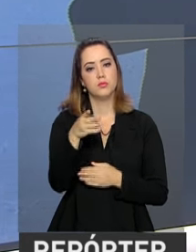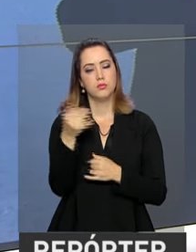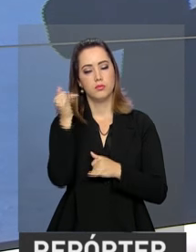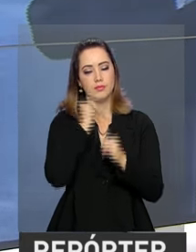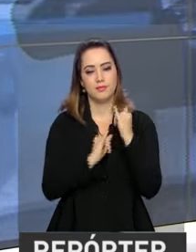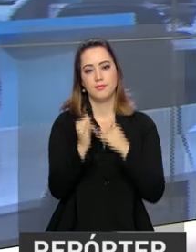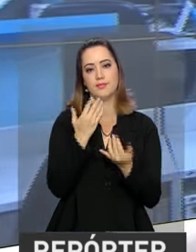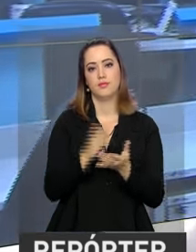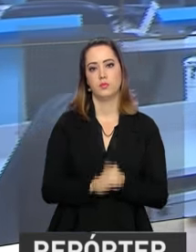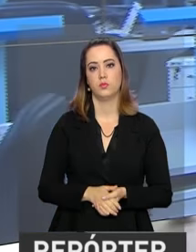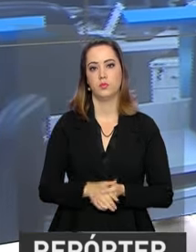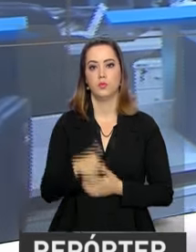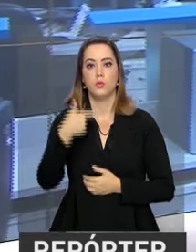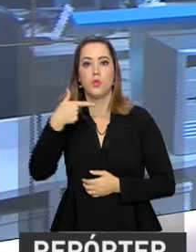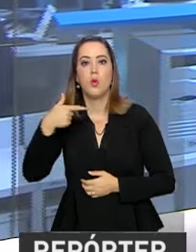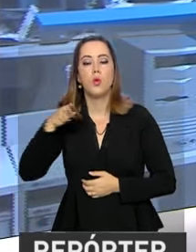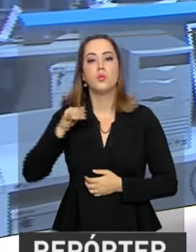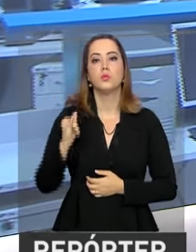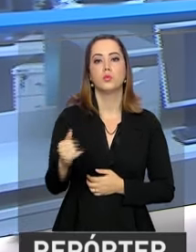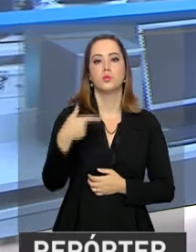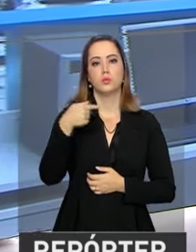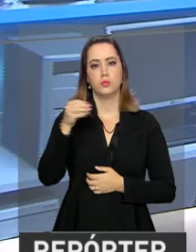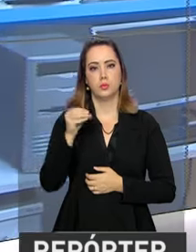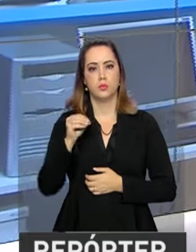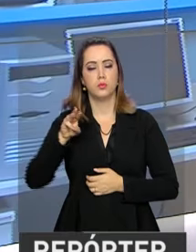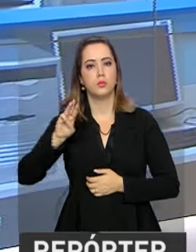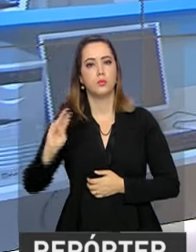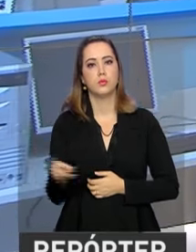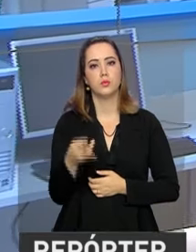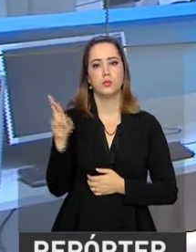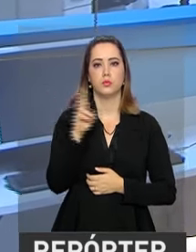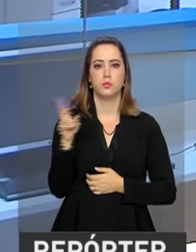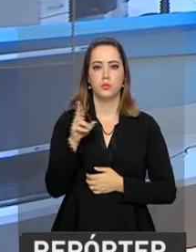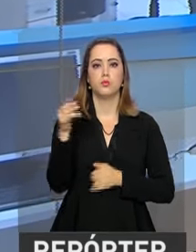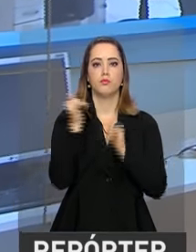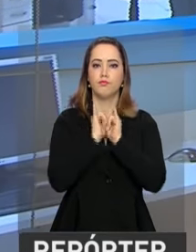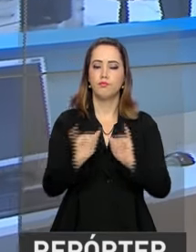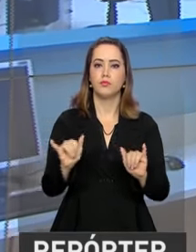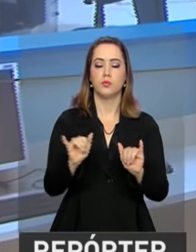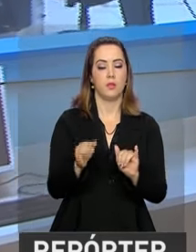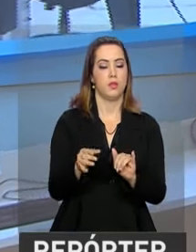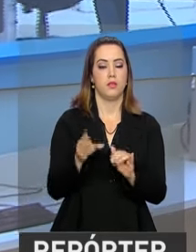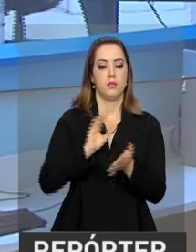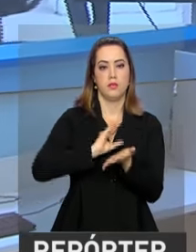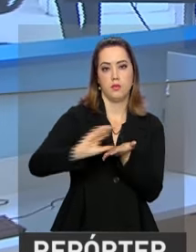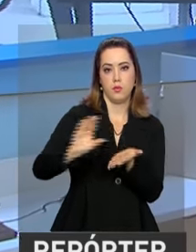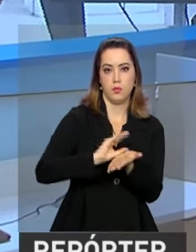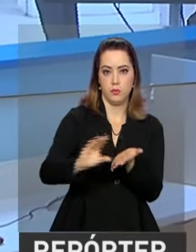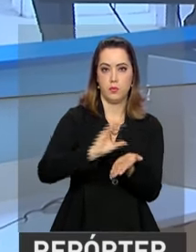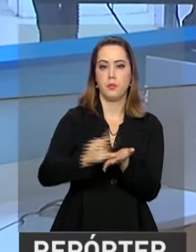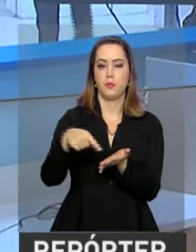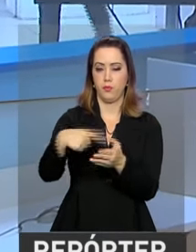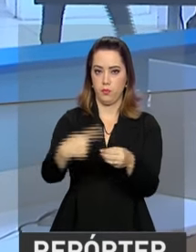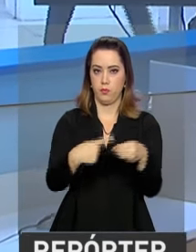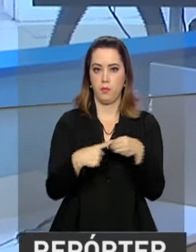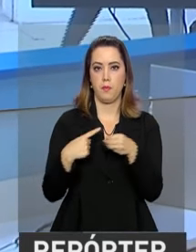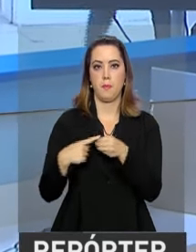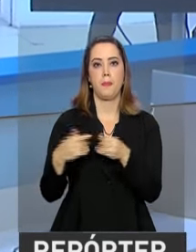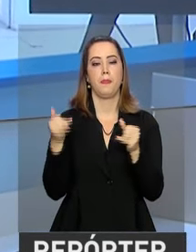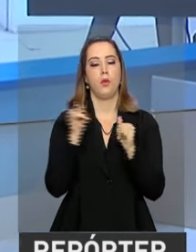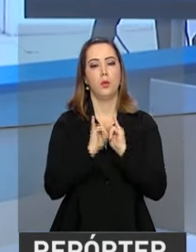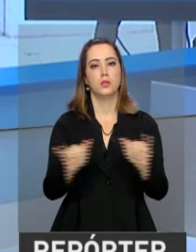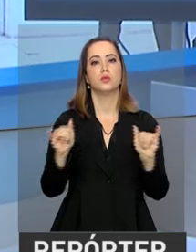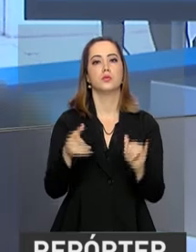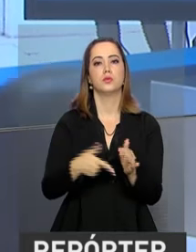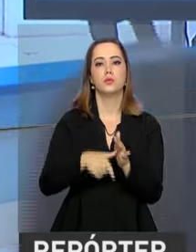informações. 2 bilhões e 700 milhões de reais serão liberados para os municípios. O anúncio foi feito pelo presidente em